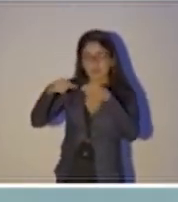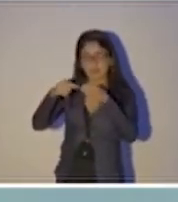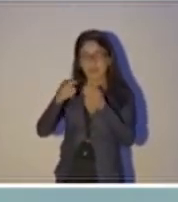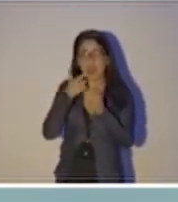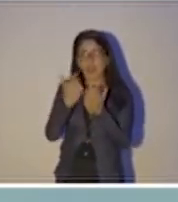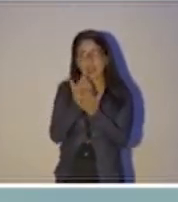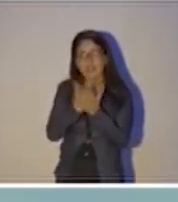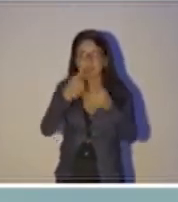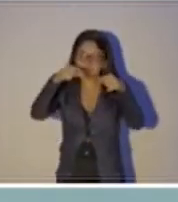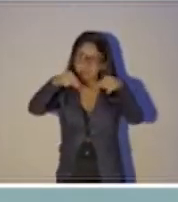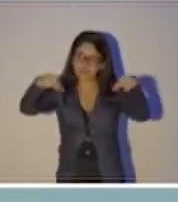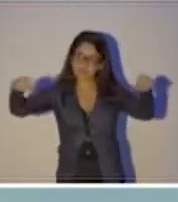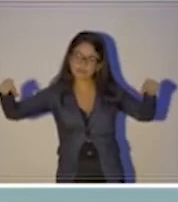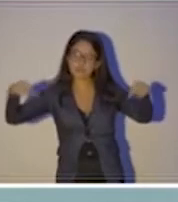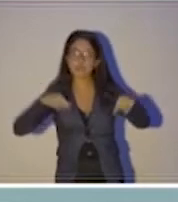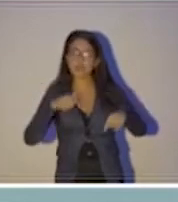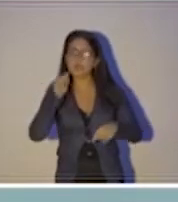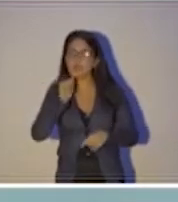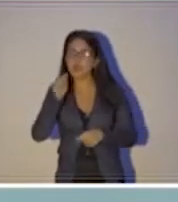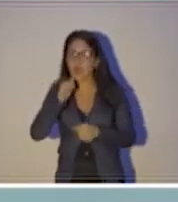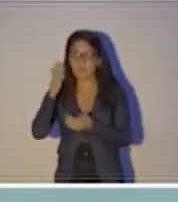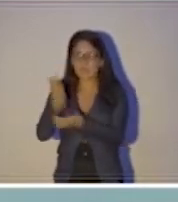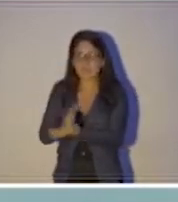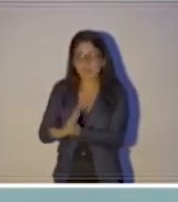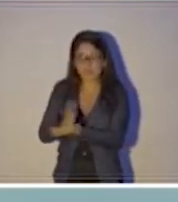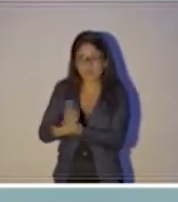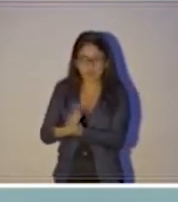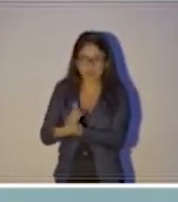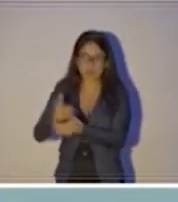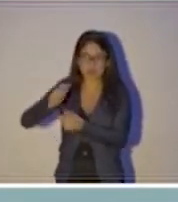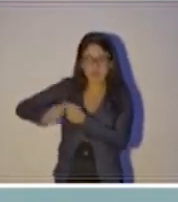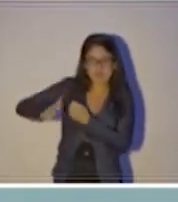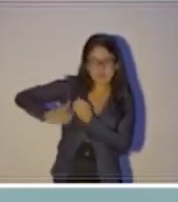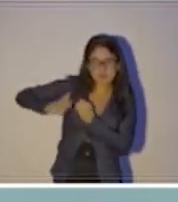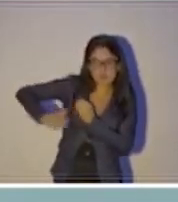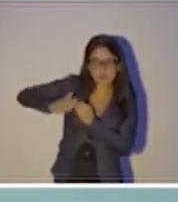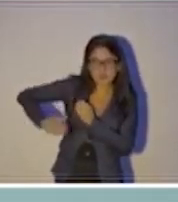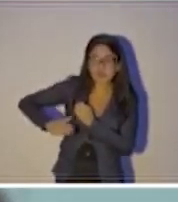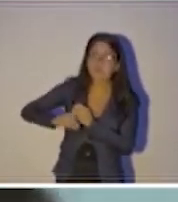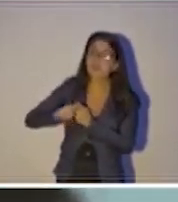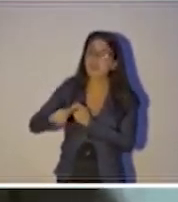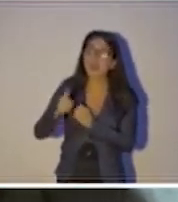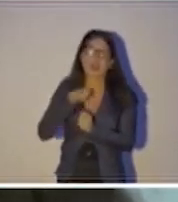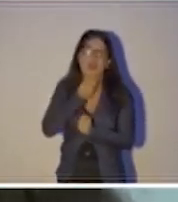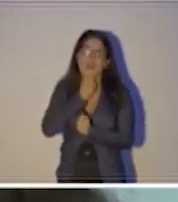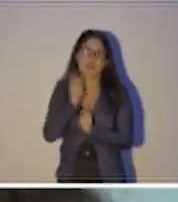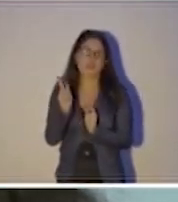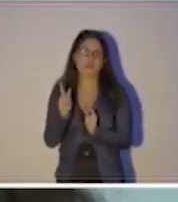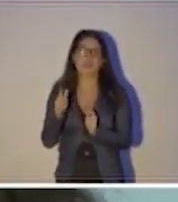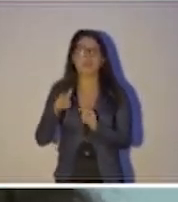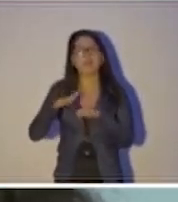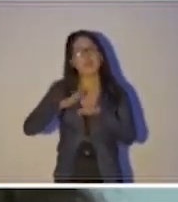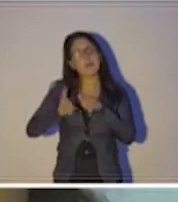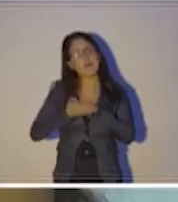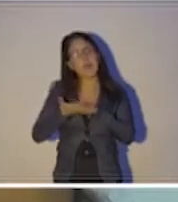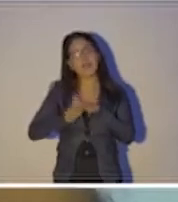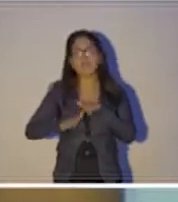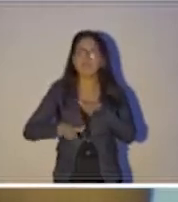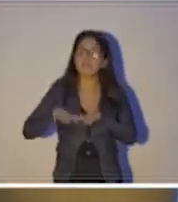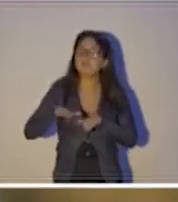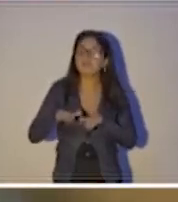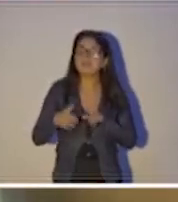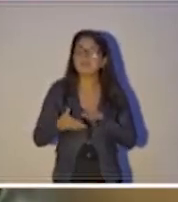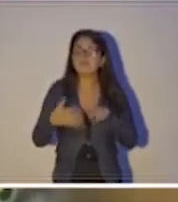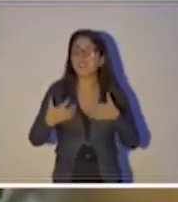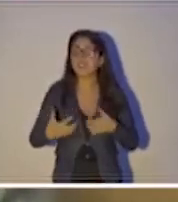assando tapioca, um senhor descascando milho que acabara de chegar. Não, ainda não. Meus pés incansáveis, parece que ele me levaram